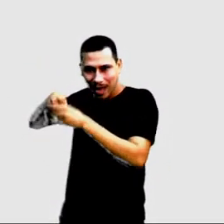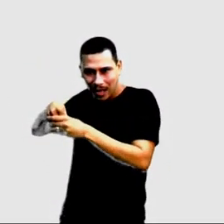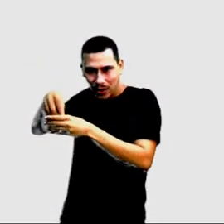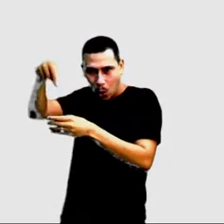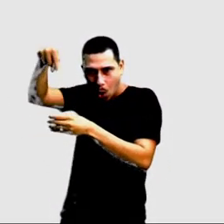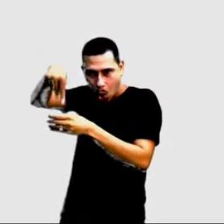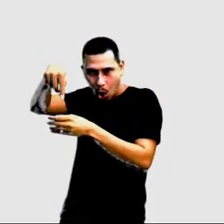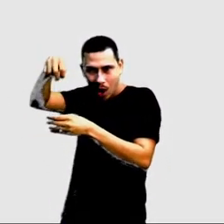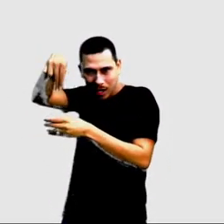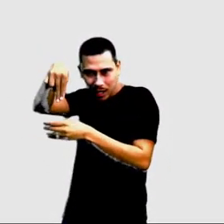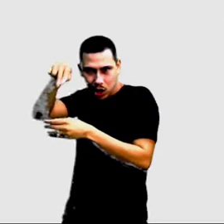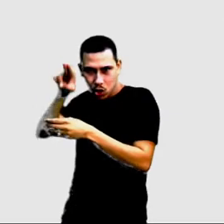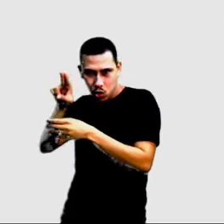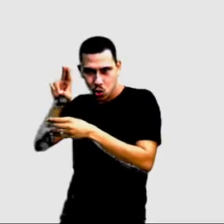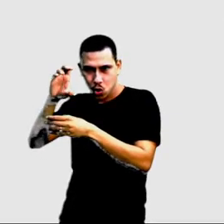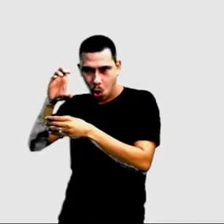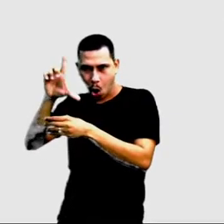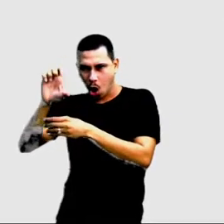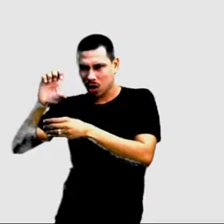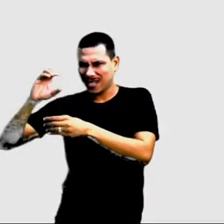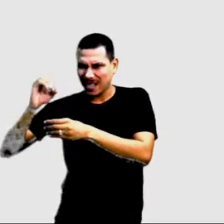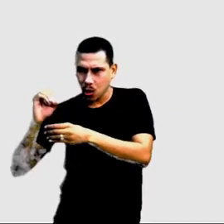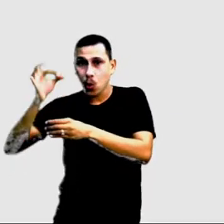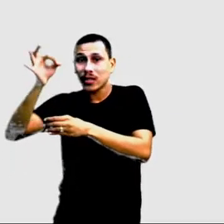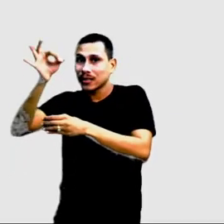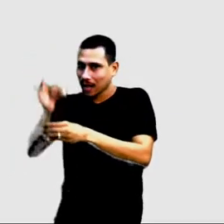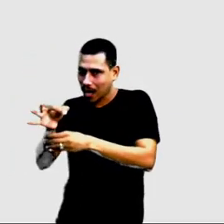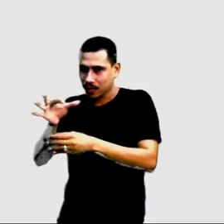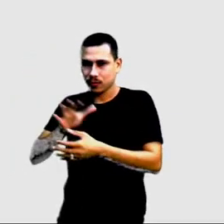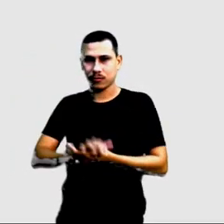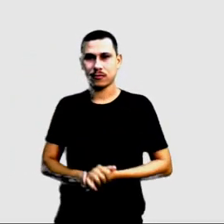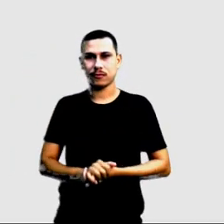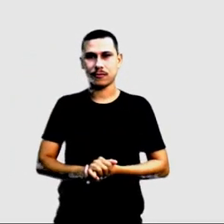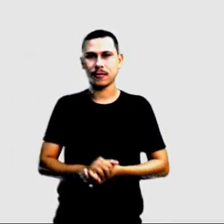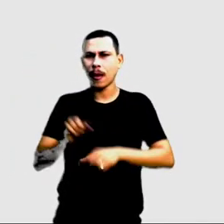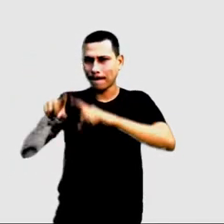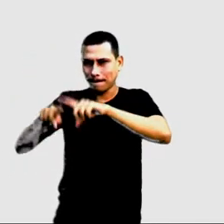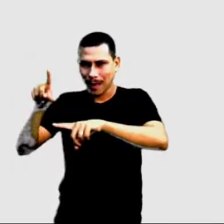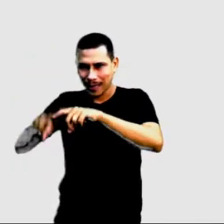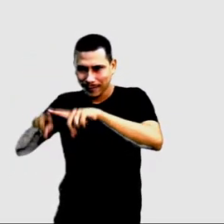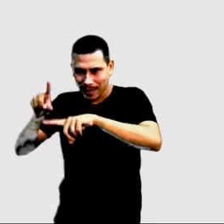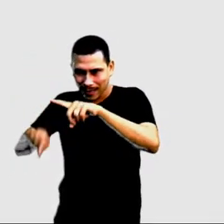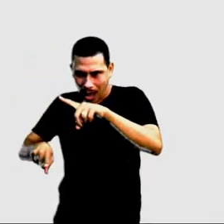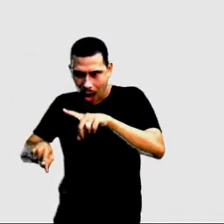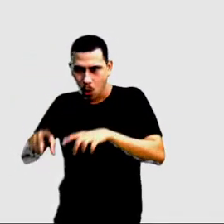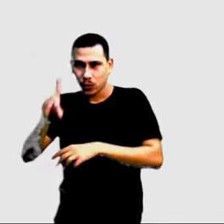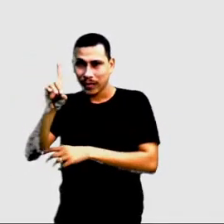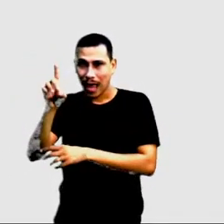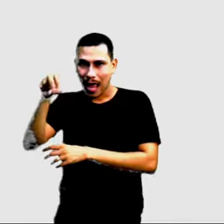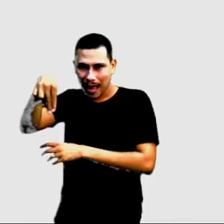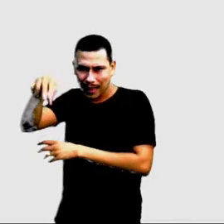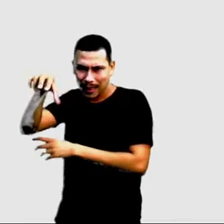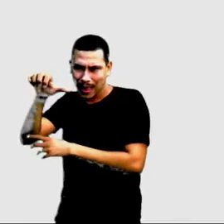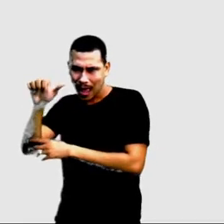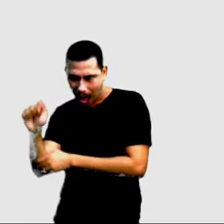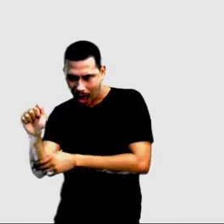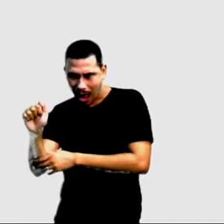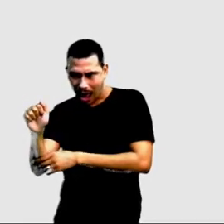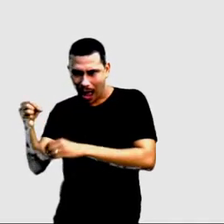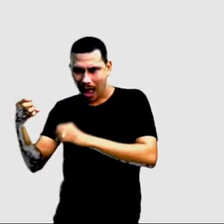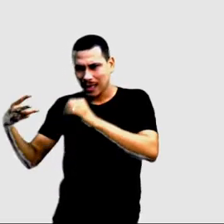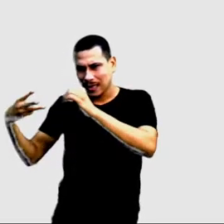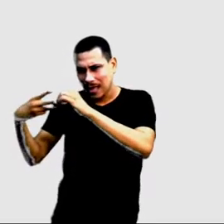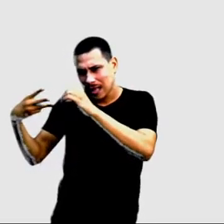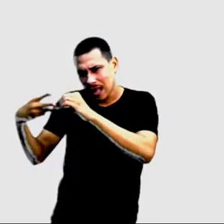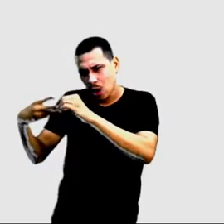núcleo definido, ou seja, o material genético nessas células